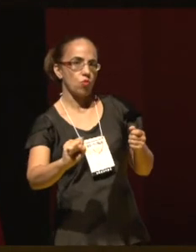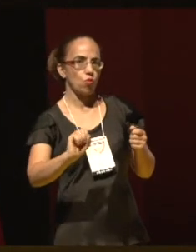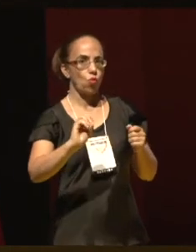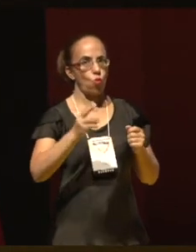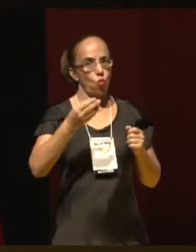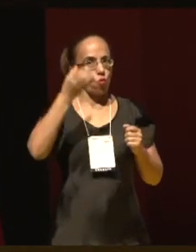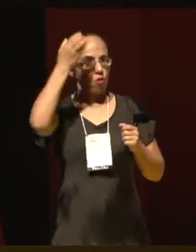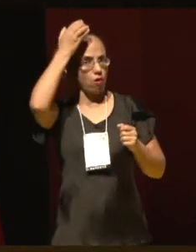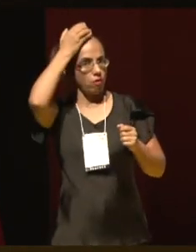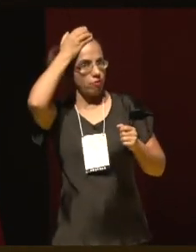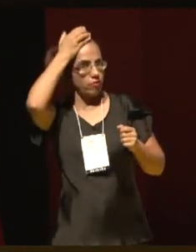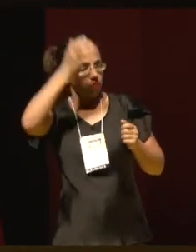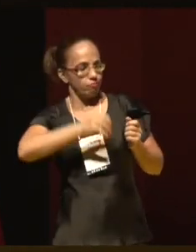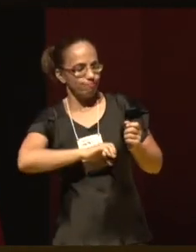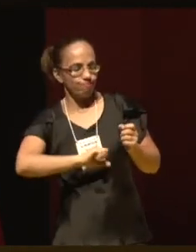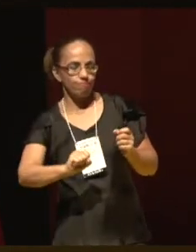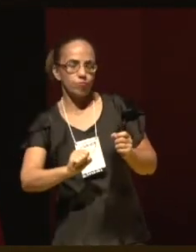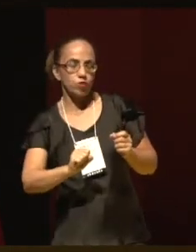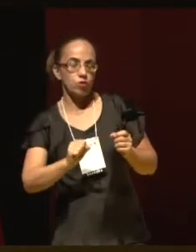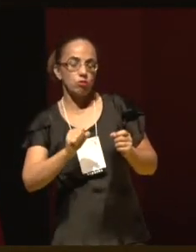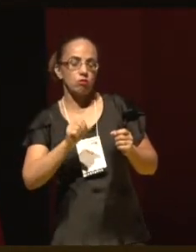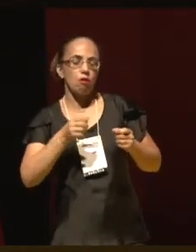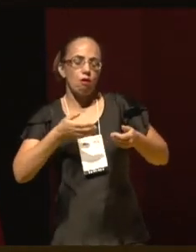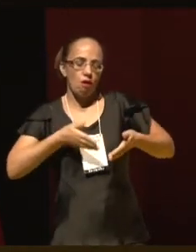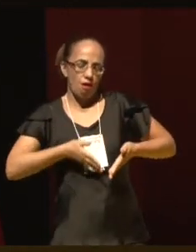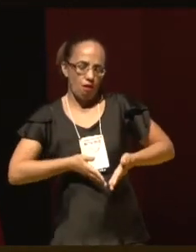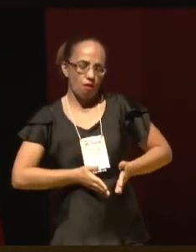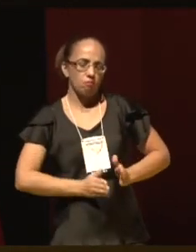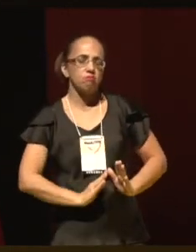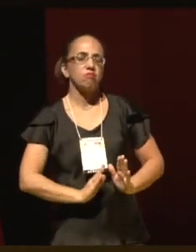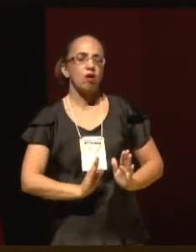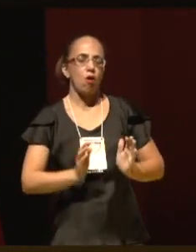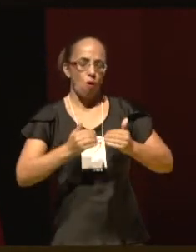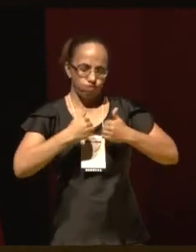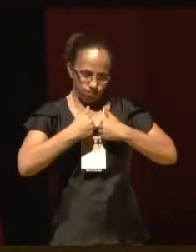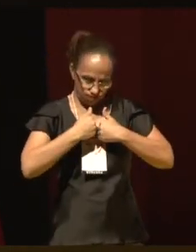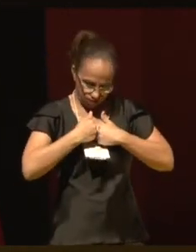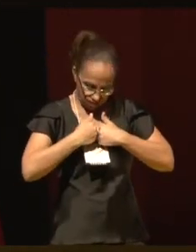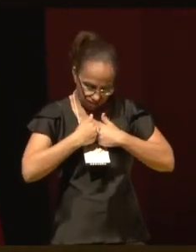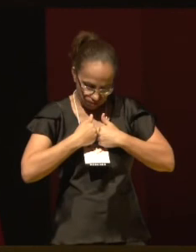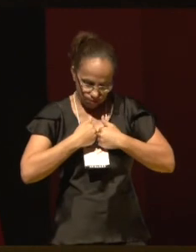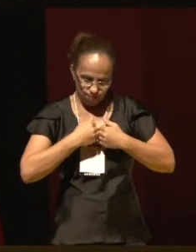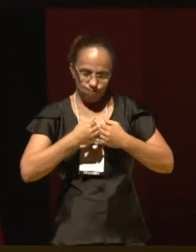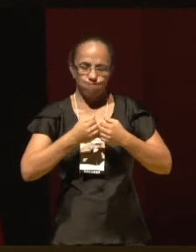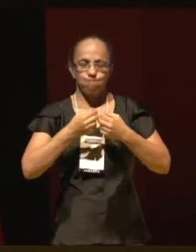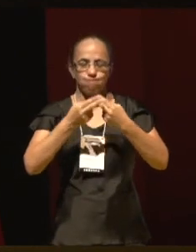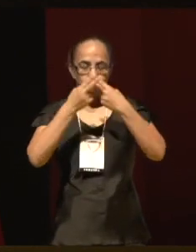autista em alto grau de comprometimento.